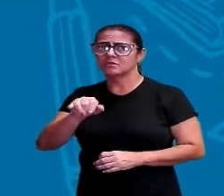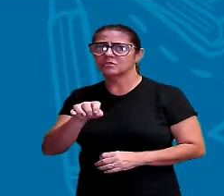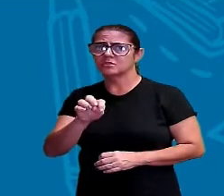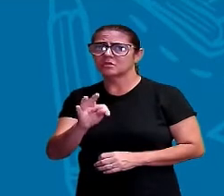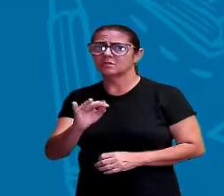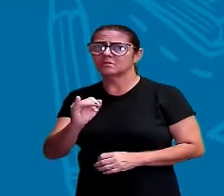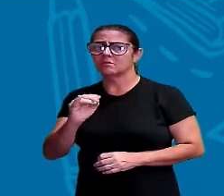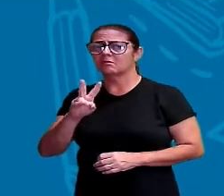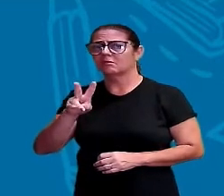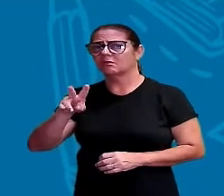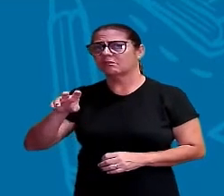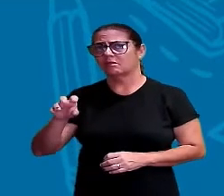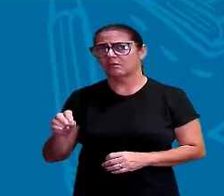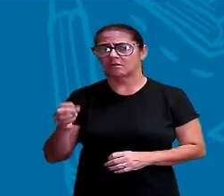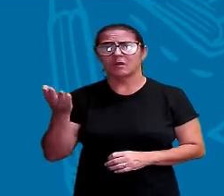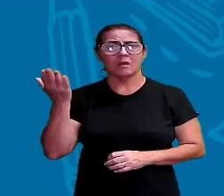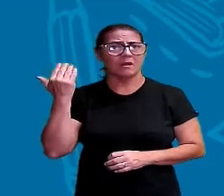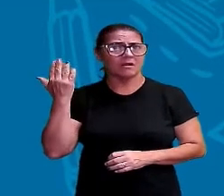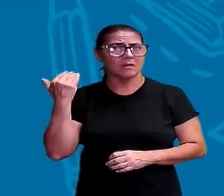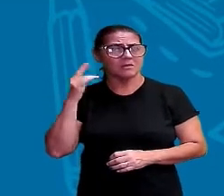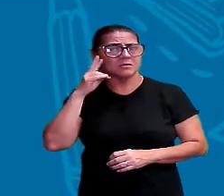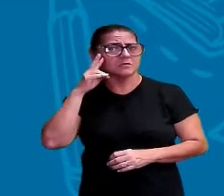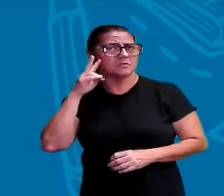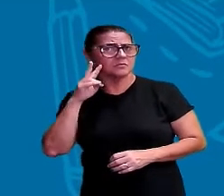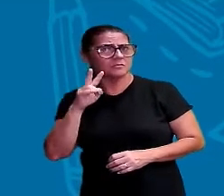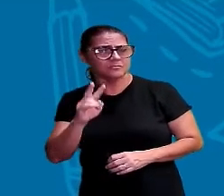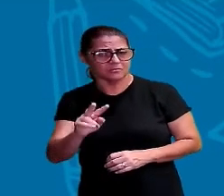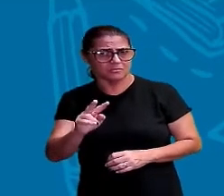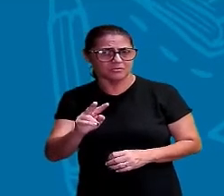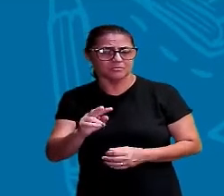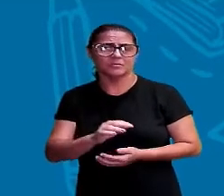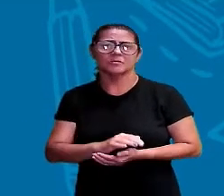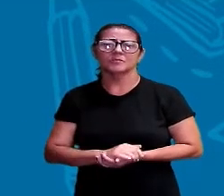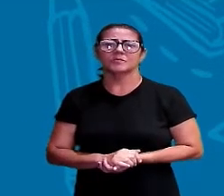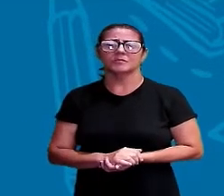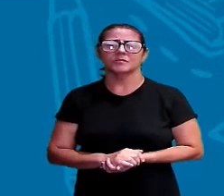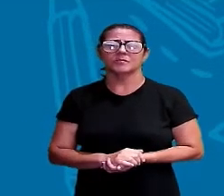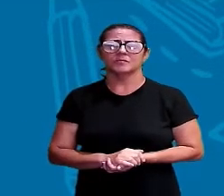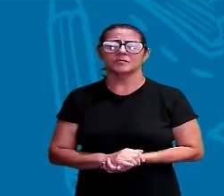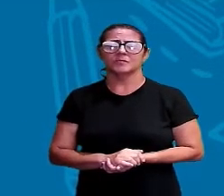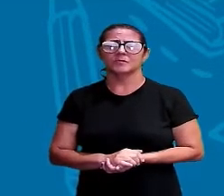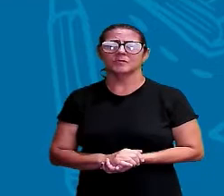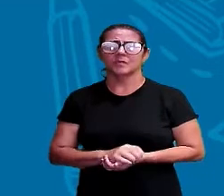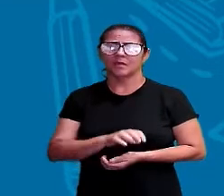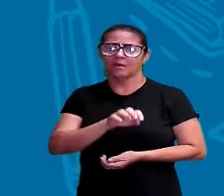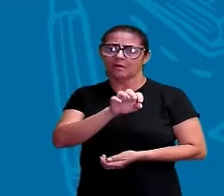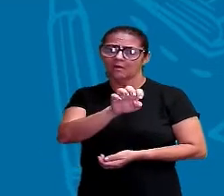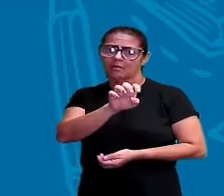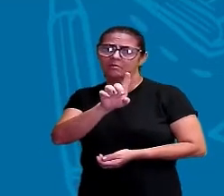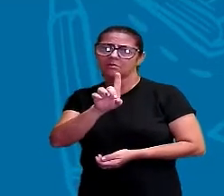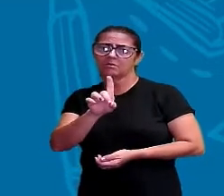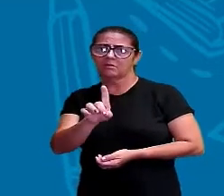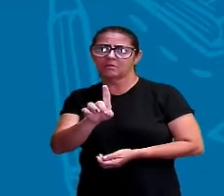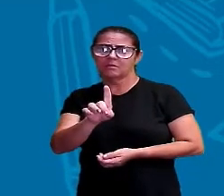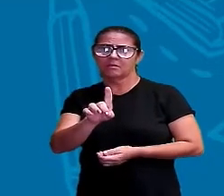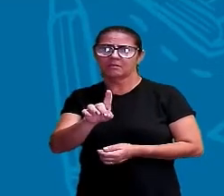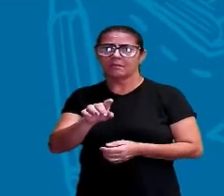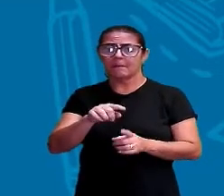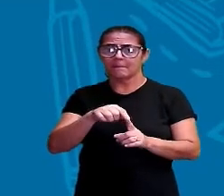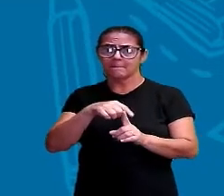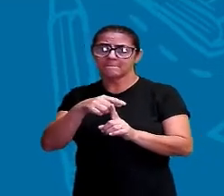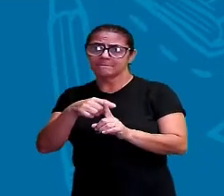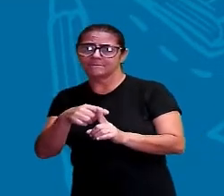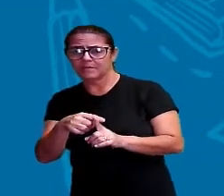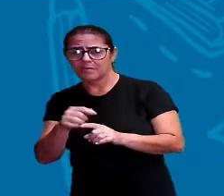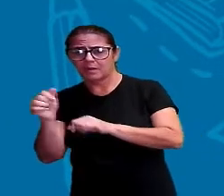nos dois primeiros slides que nós vimos agora anteriormente, que o ed, o sufixo ed,